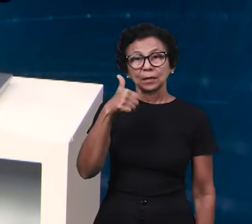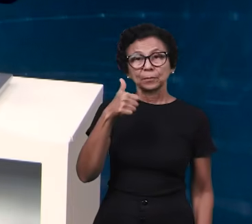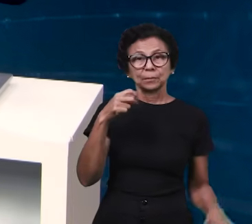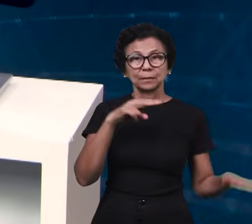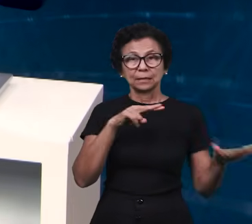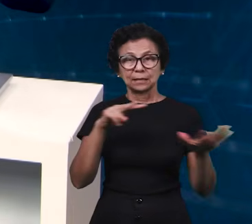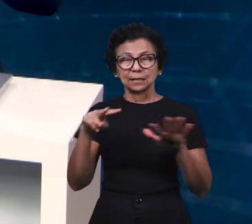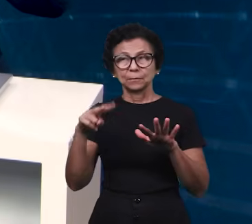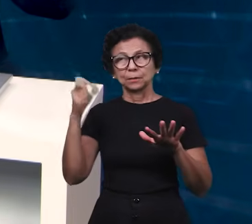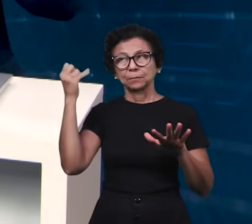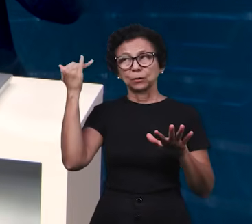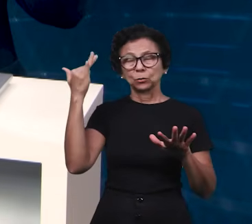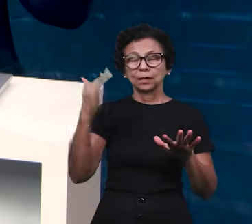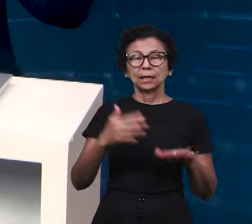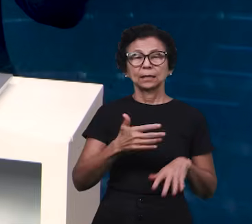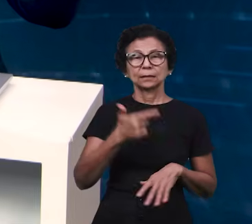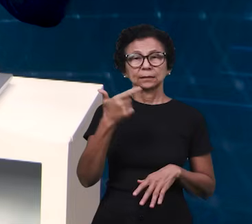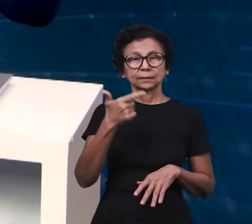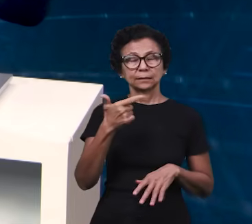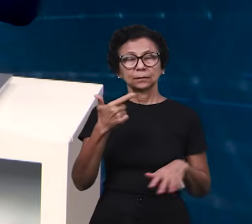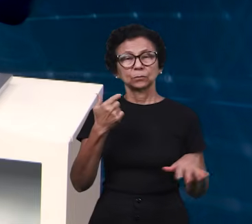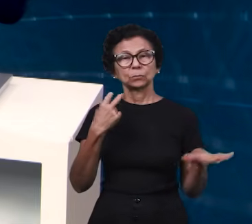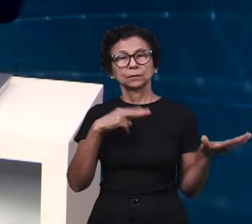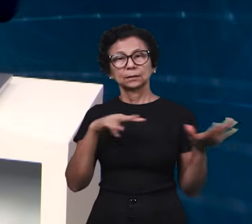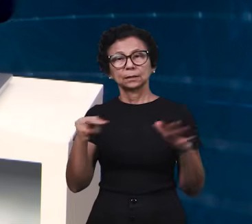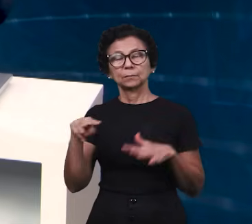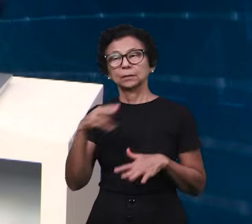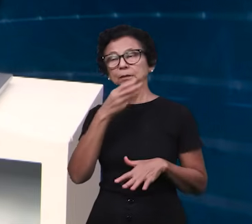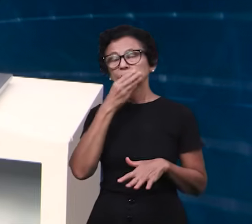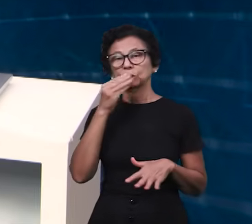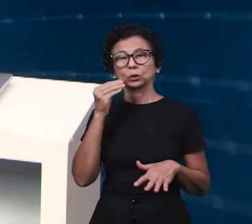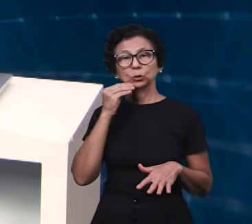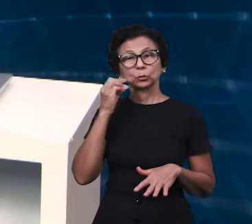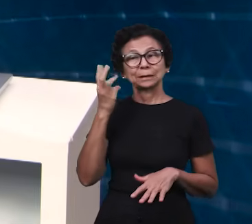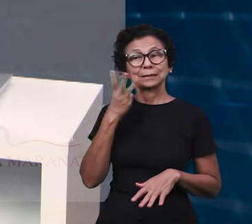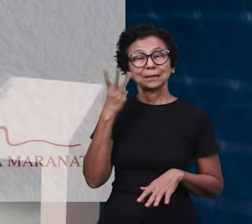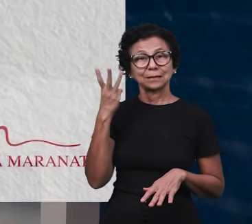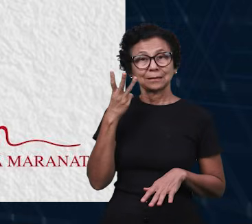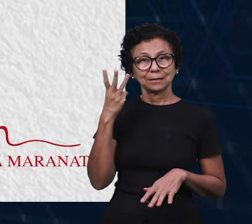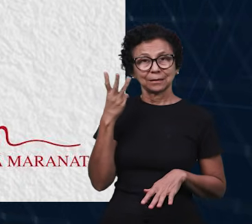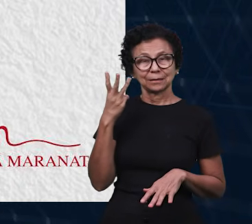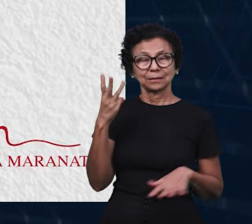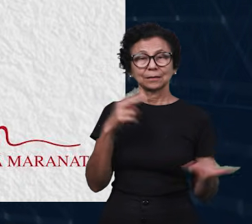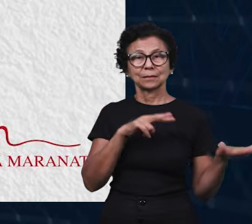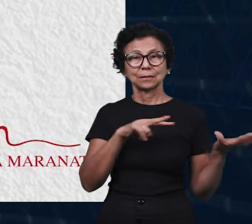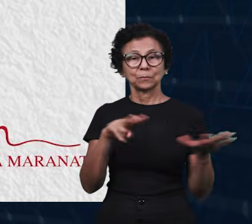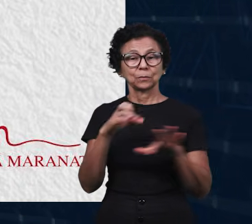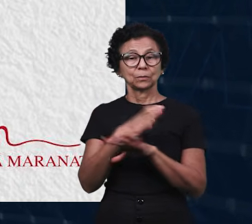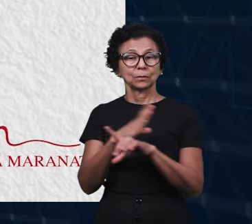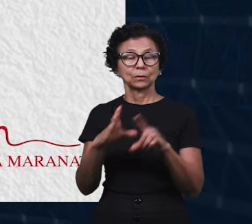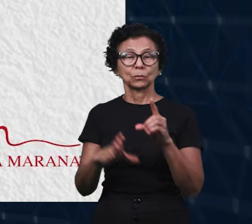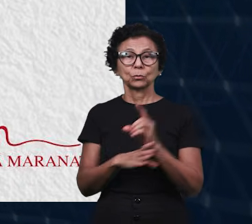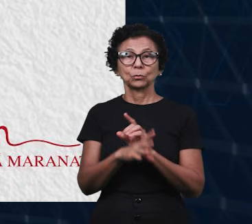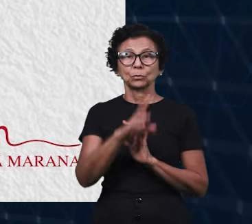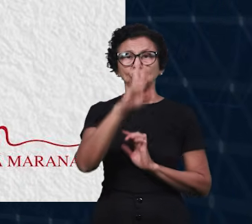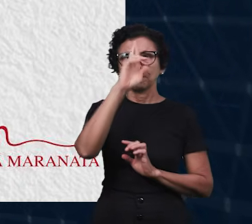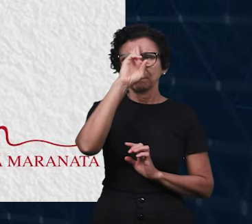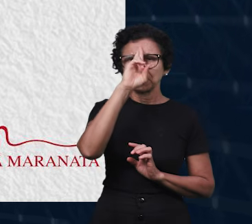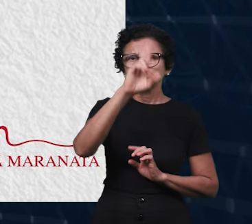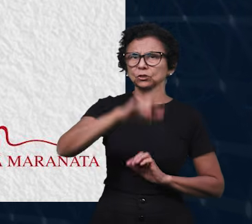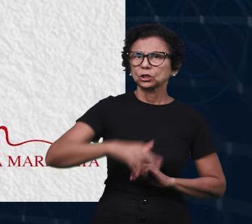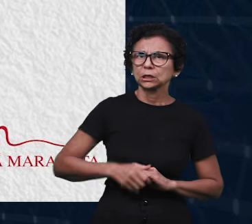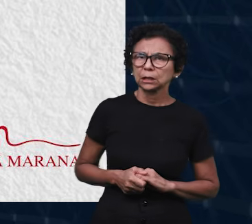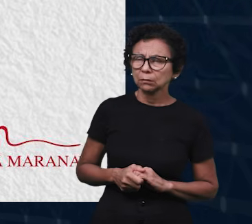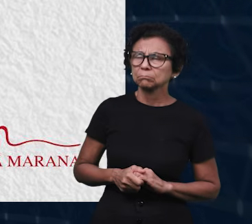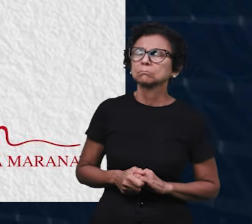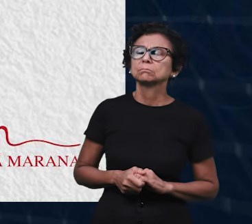a primeira semana das madrugadas, segunda semana de jejuns e agora estamos na terceira semana. A terceira semana com os cultos ao